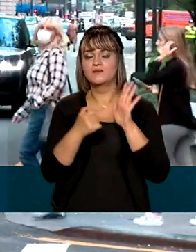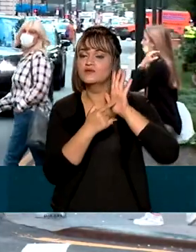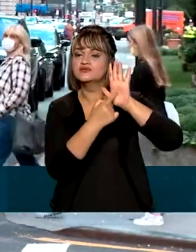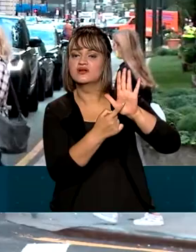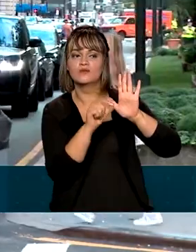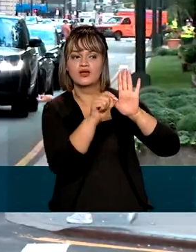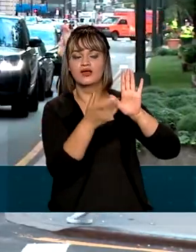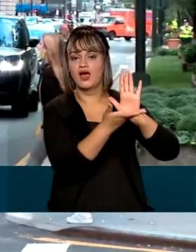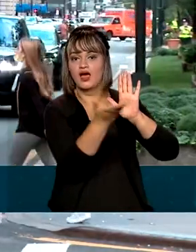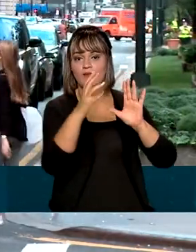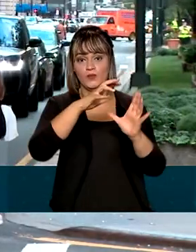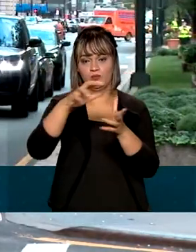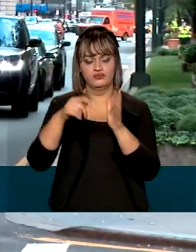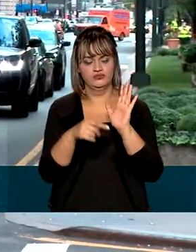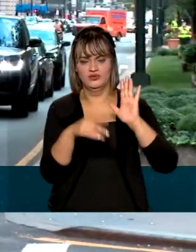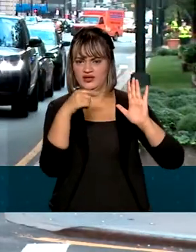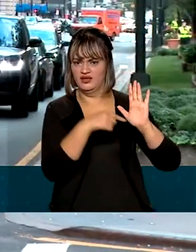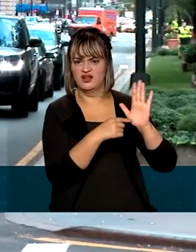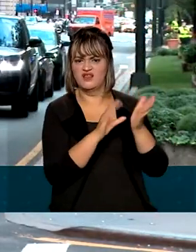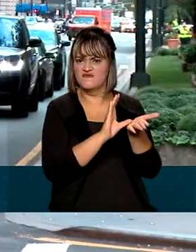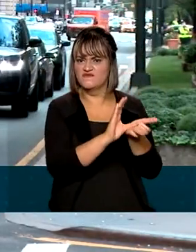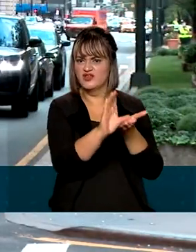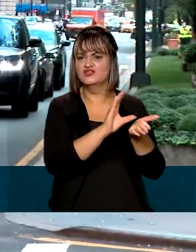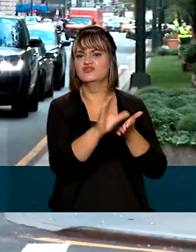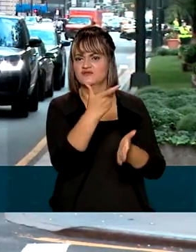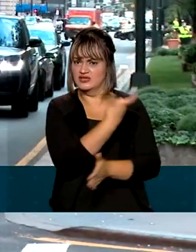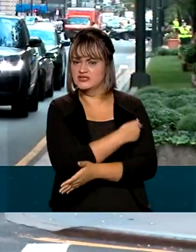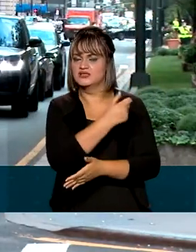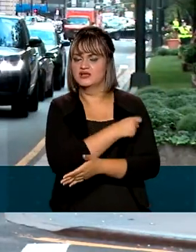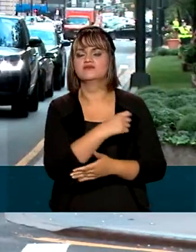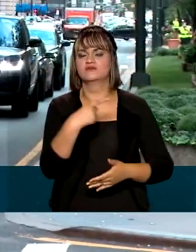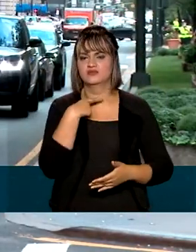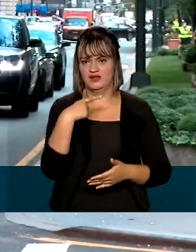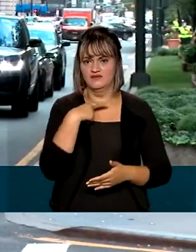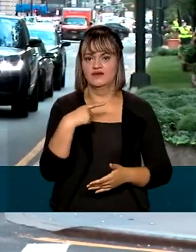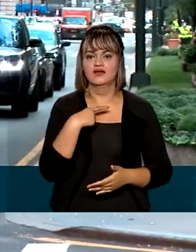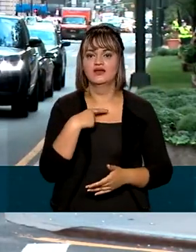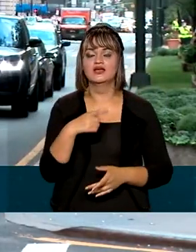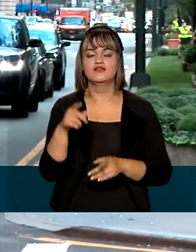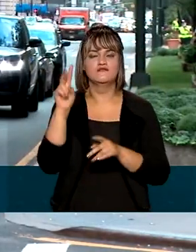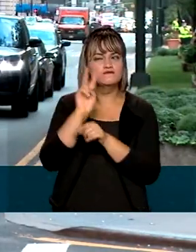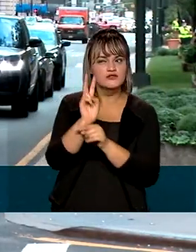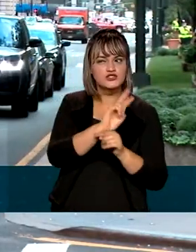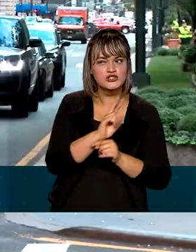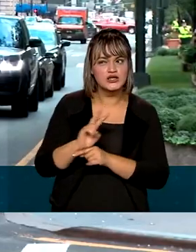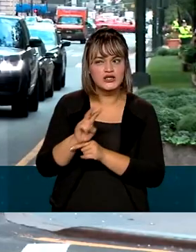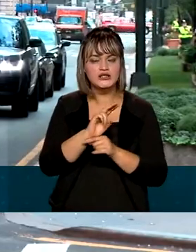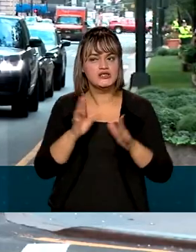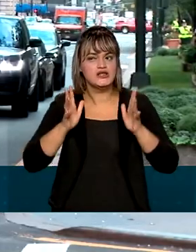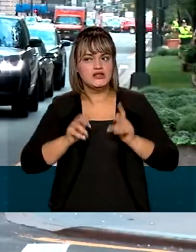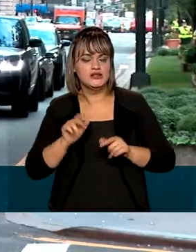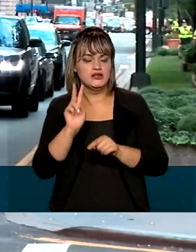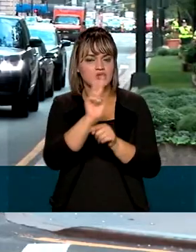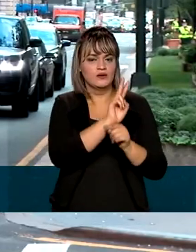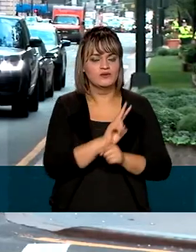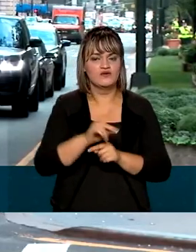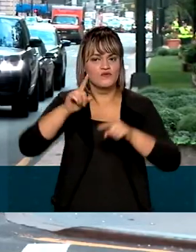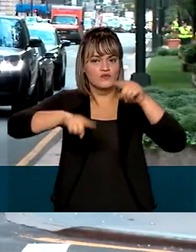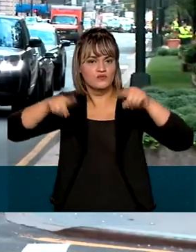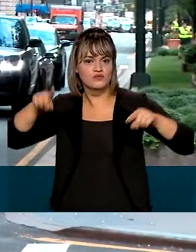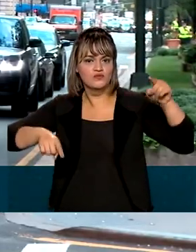mostrar ao mundo que investiu na vacinação contra a cor vídeo 19 e na vigilância sanitária de